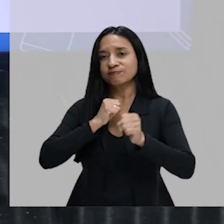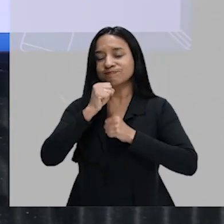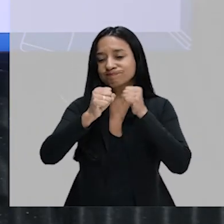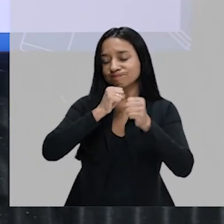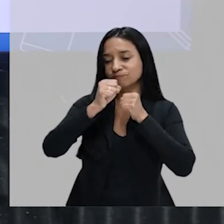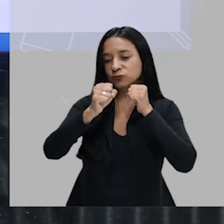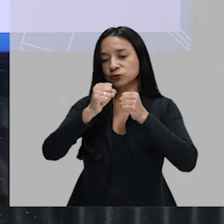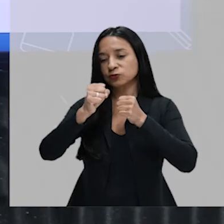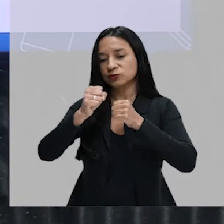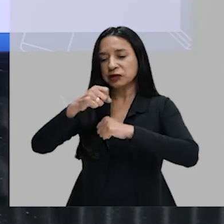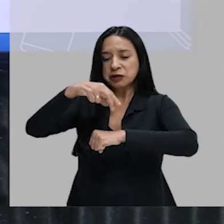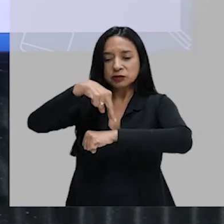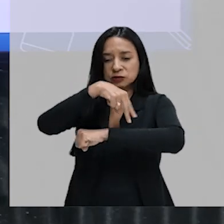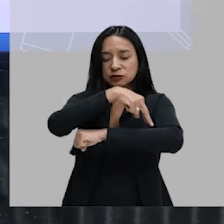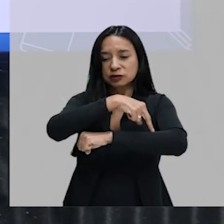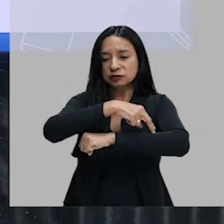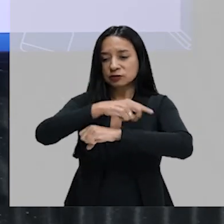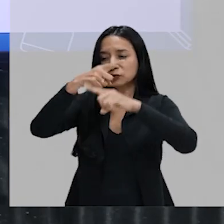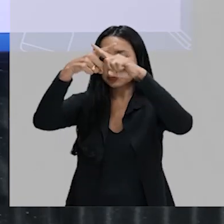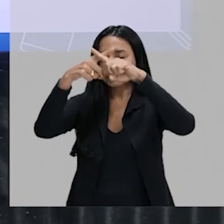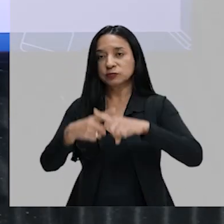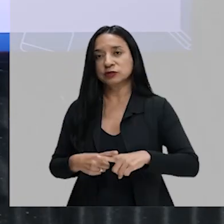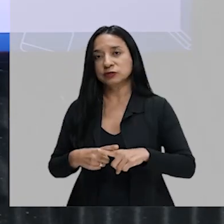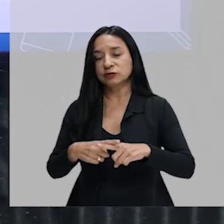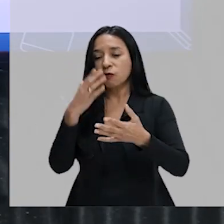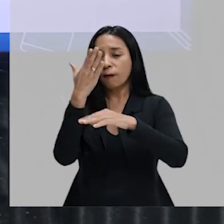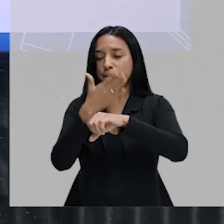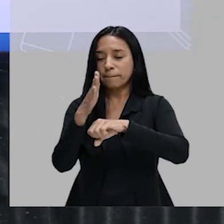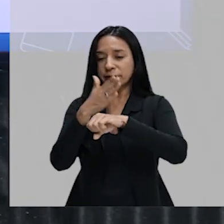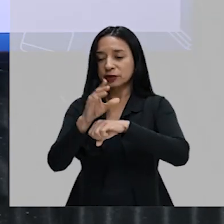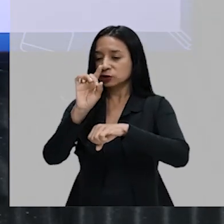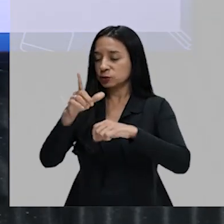integradora. Os benefícios da biodança: